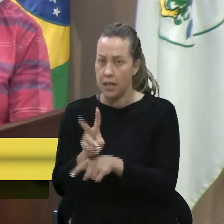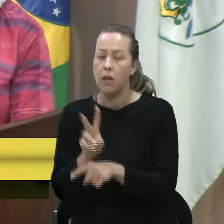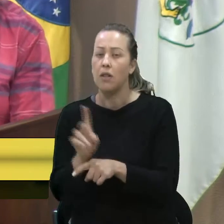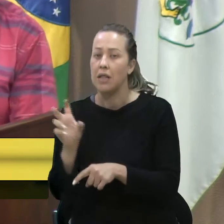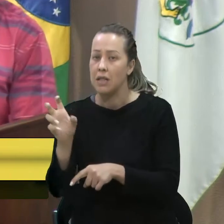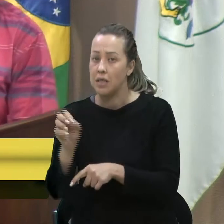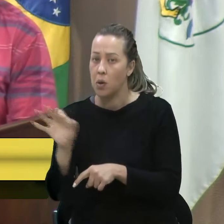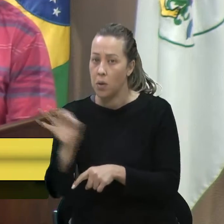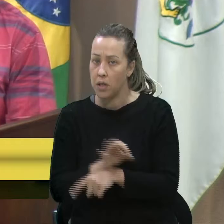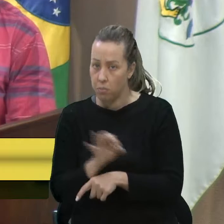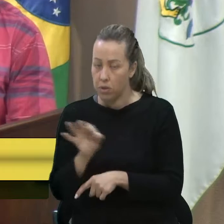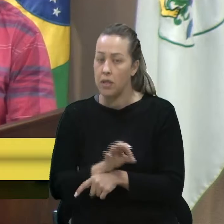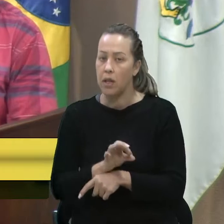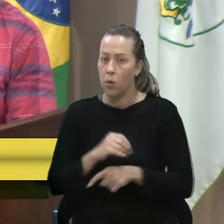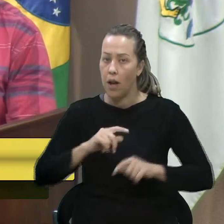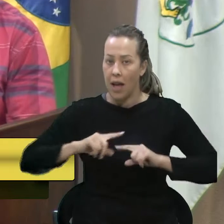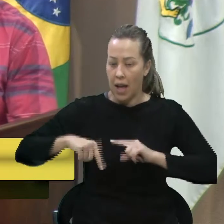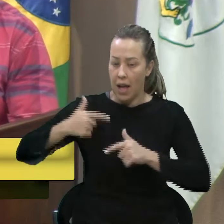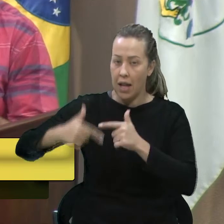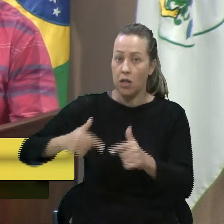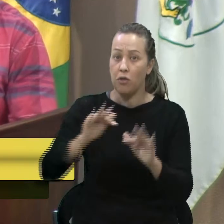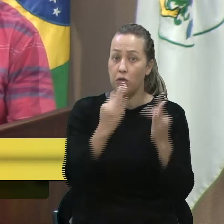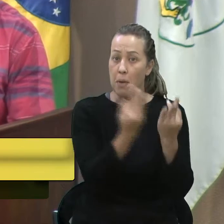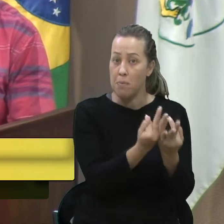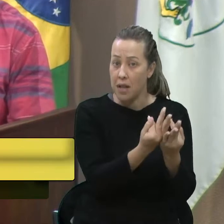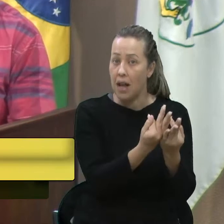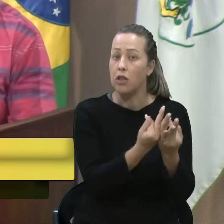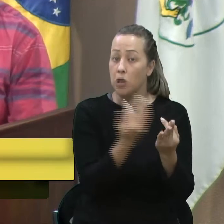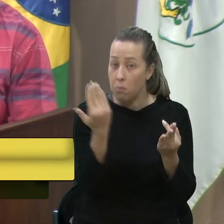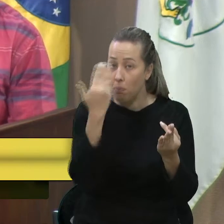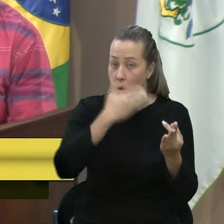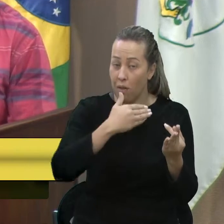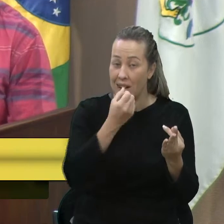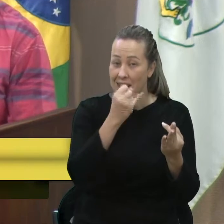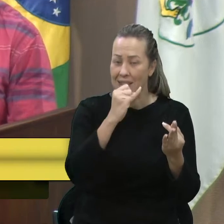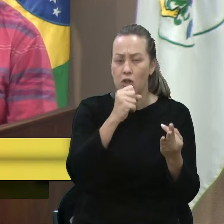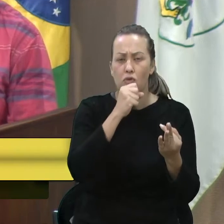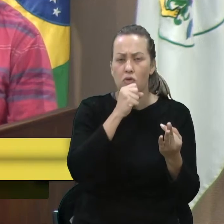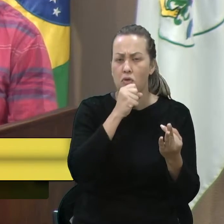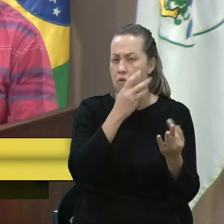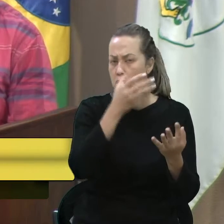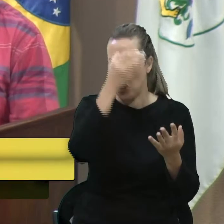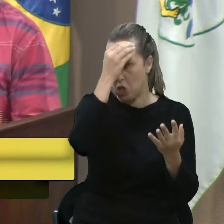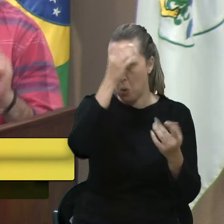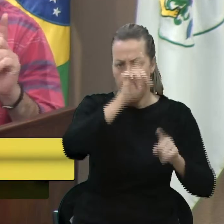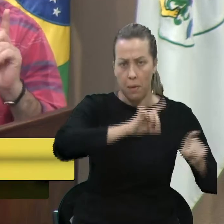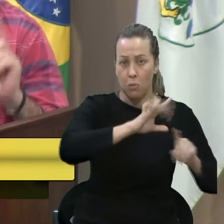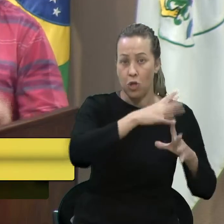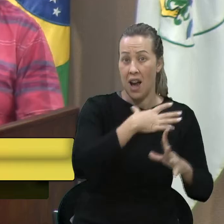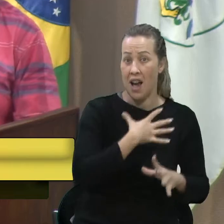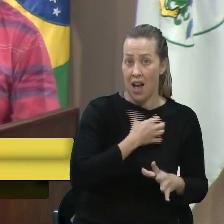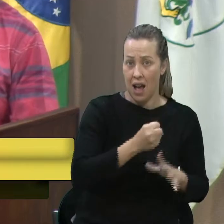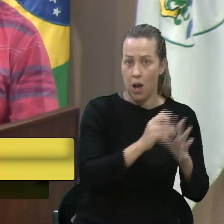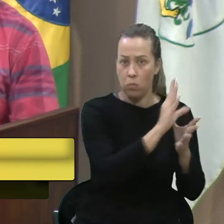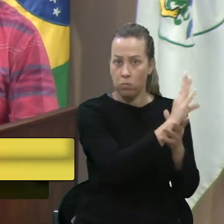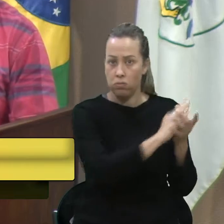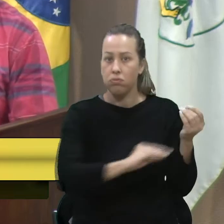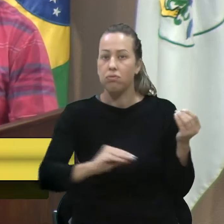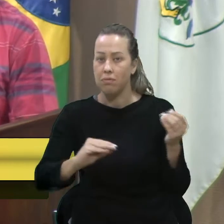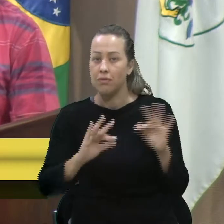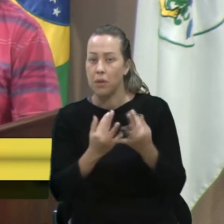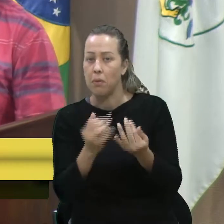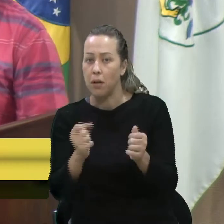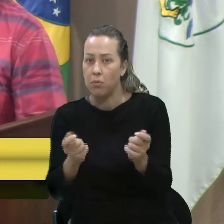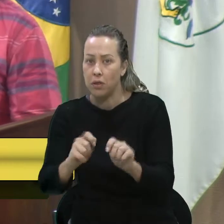50% questão hereditária, segundo os dados do Ministério da Saúde e da Organização Mundial da Saúde, que são os órgãos onde se